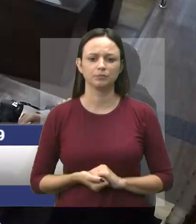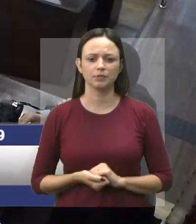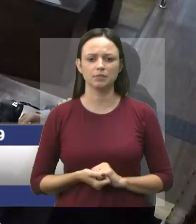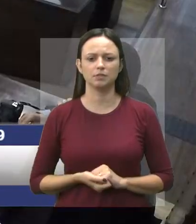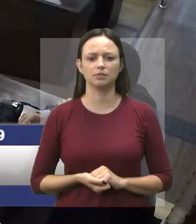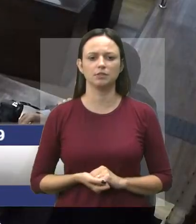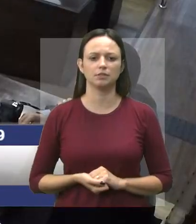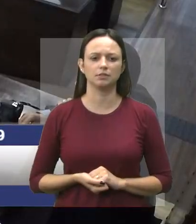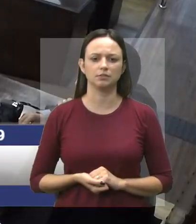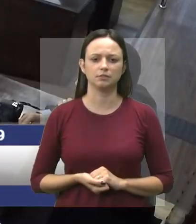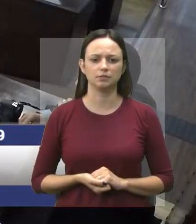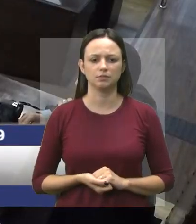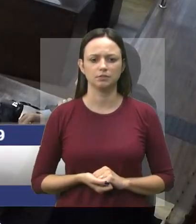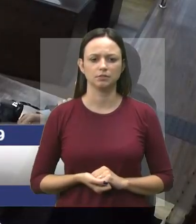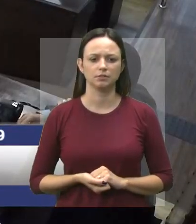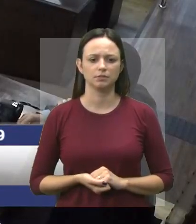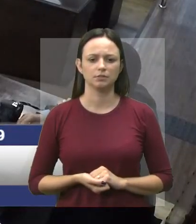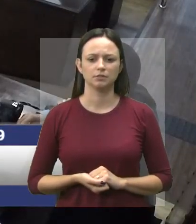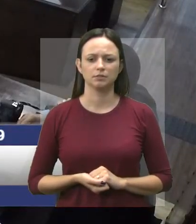dispõe.